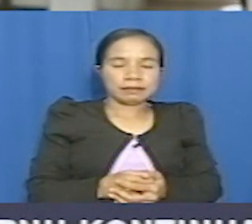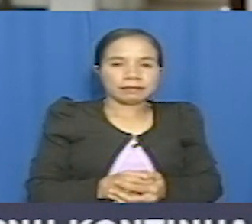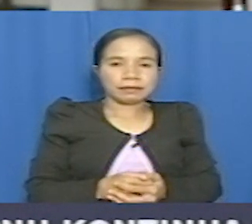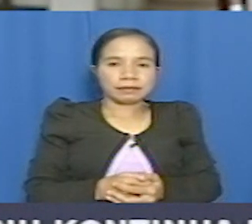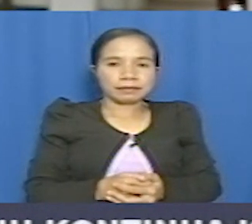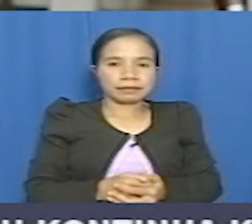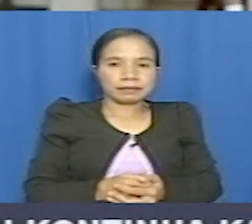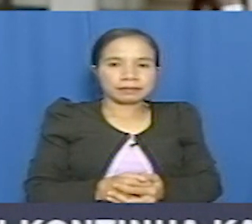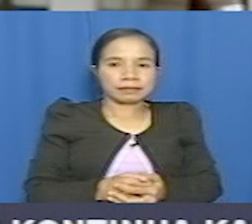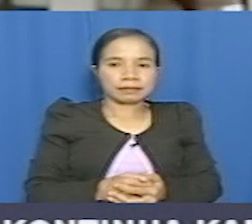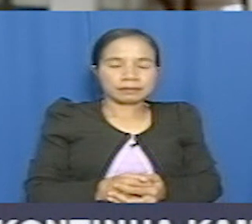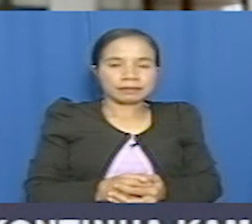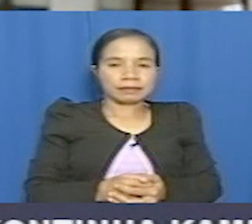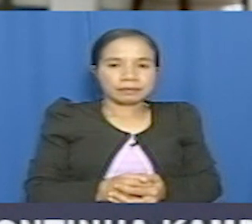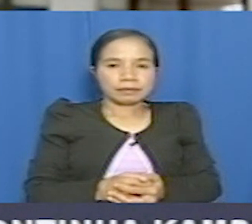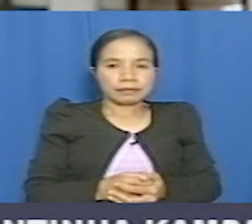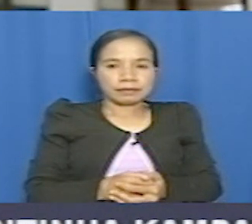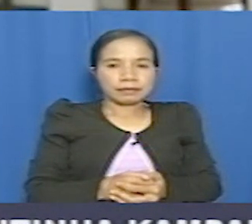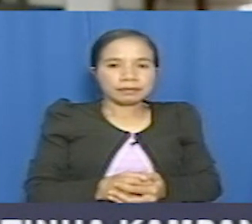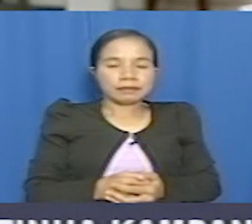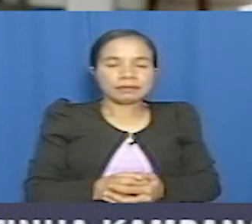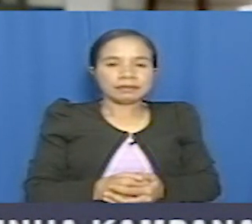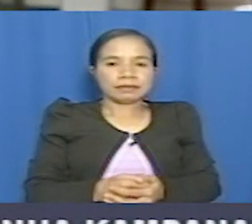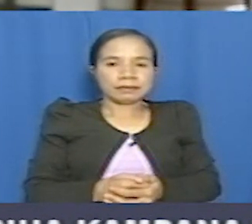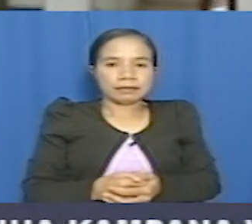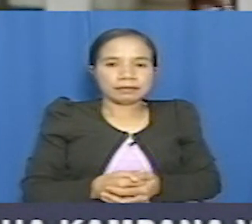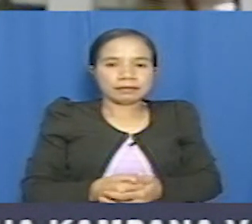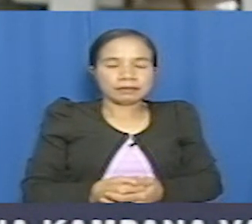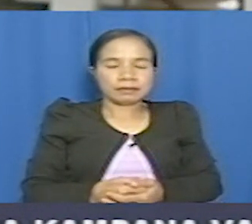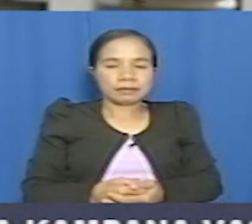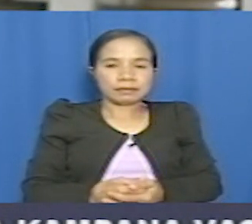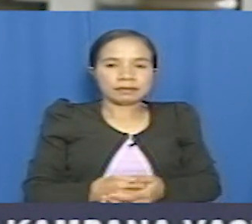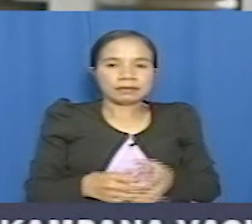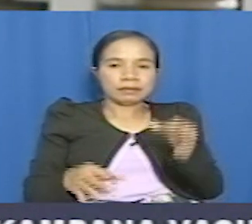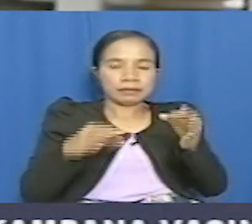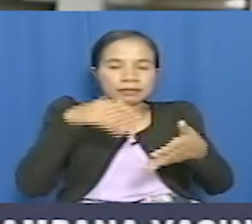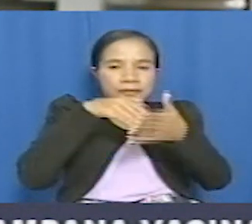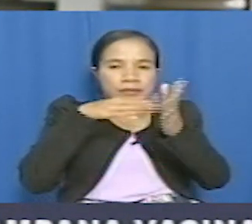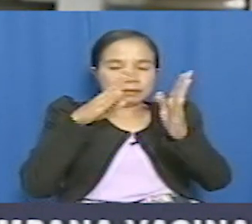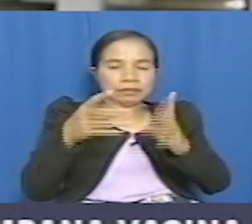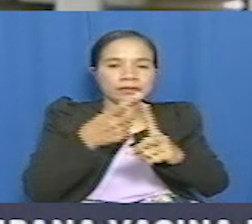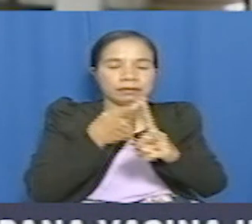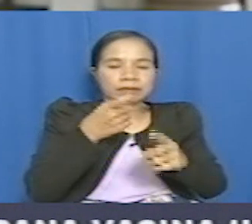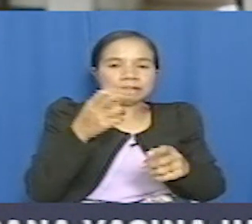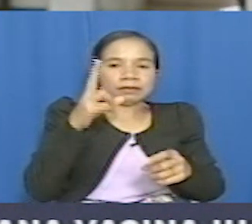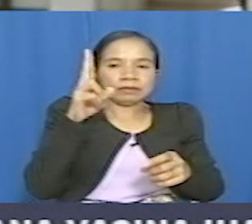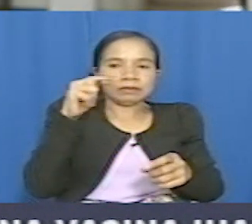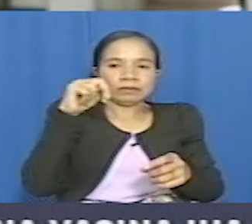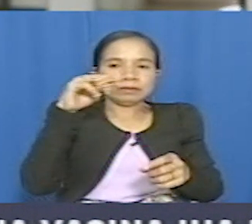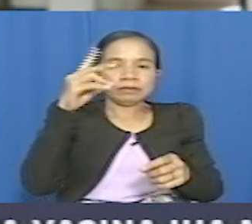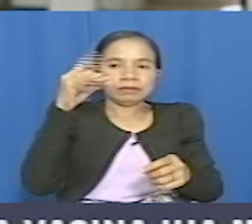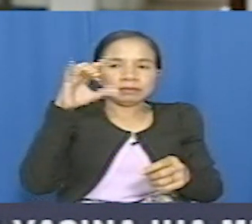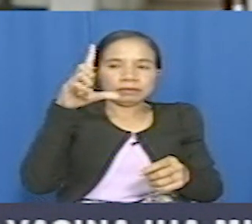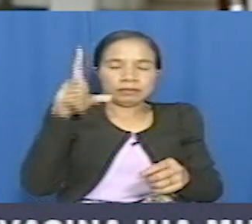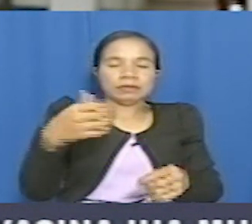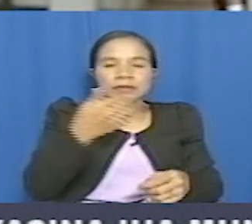escola nian. Durante não vemos que ambi a sessão. Entretanto, estudante Rusi Undil nebe seda com acesso